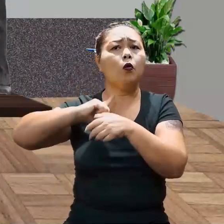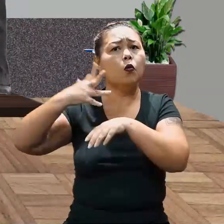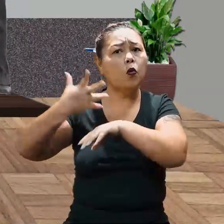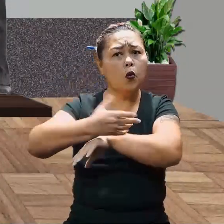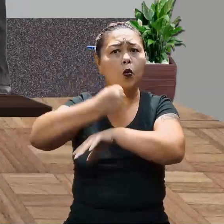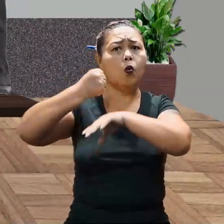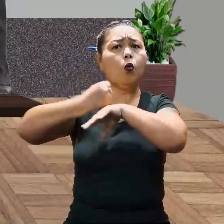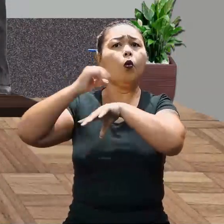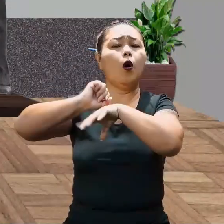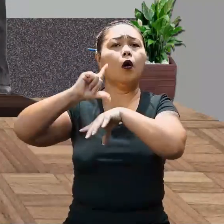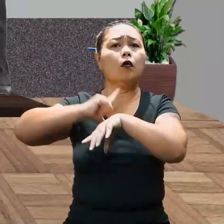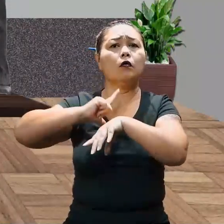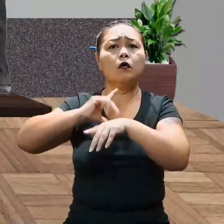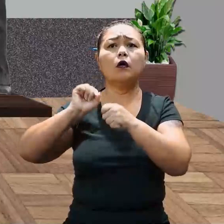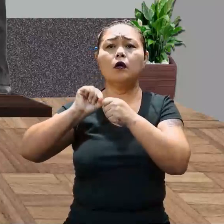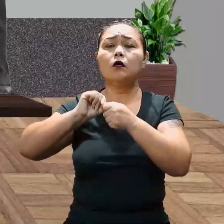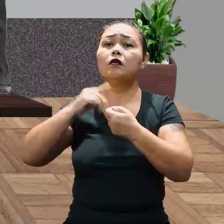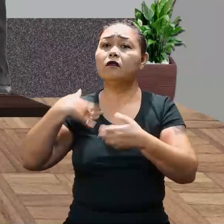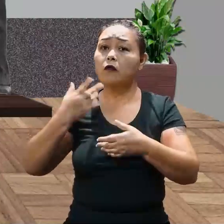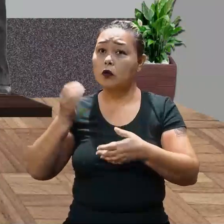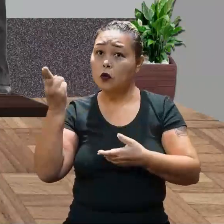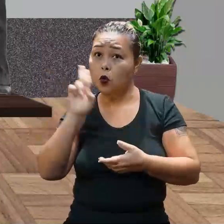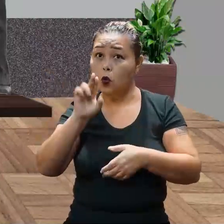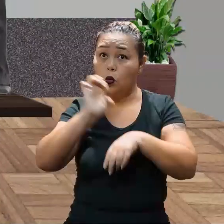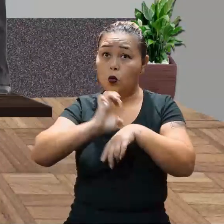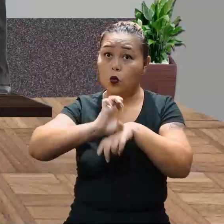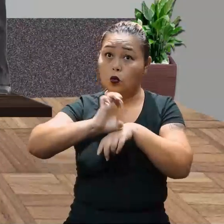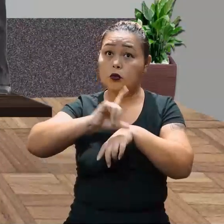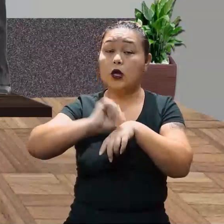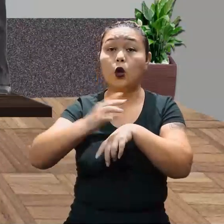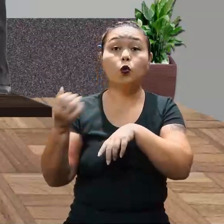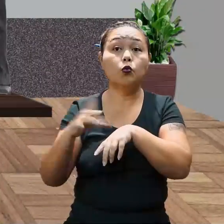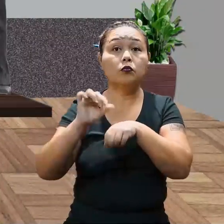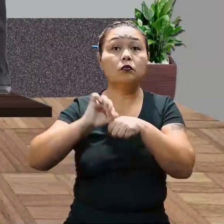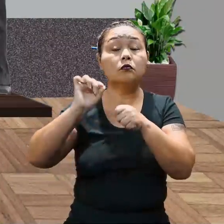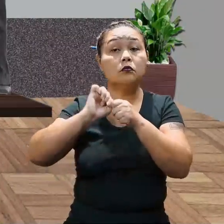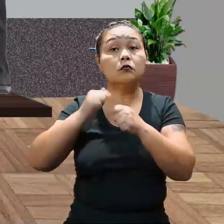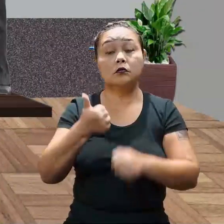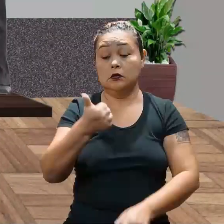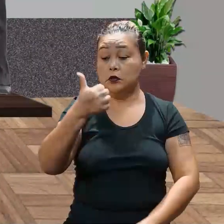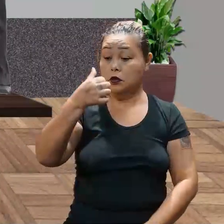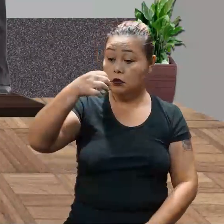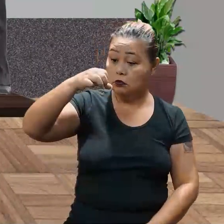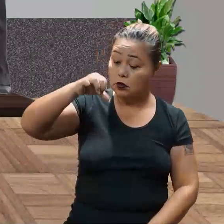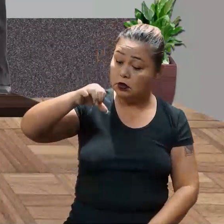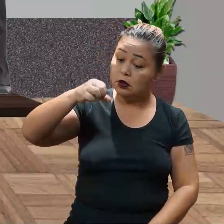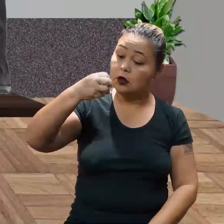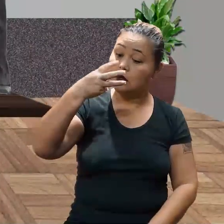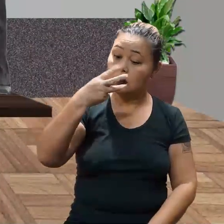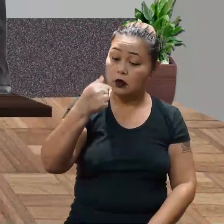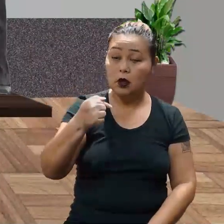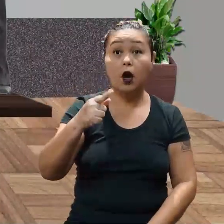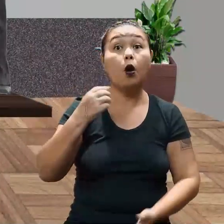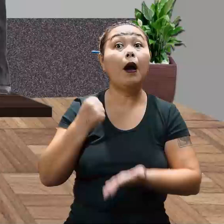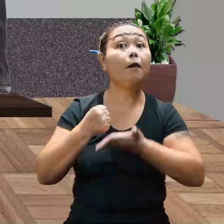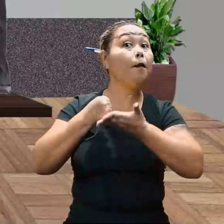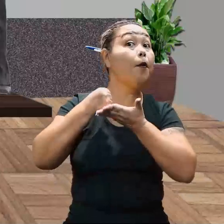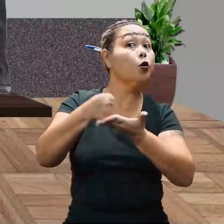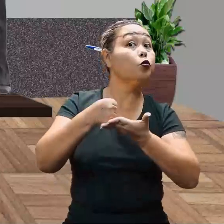aqui, que foi chamado de Estado Novo, o golpe dado por Getúlio Vargas em 1937, foi com apoio de